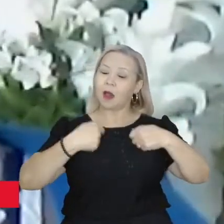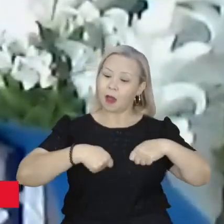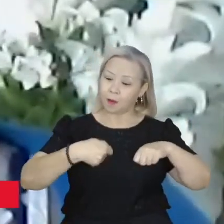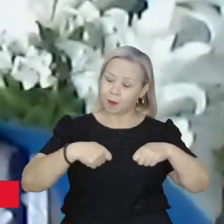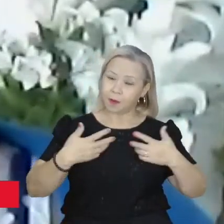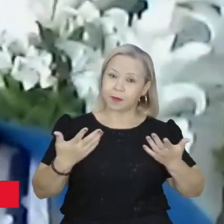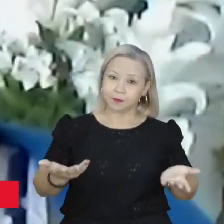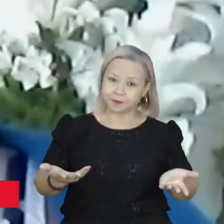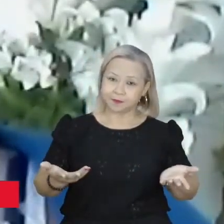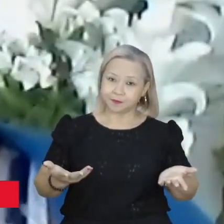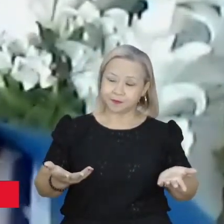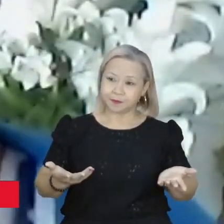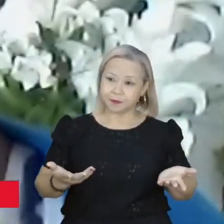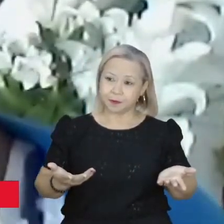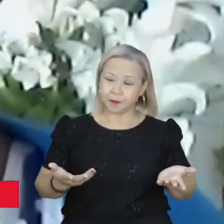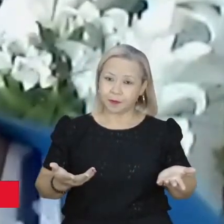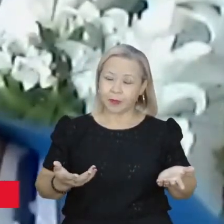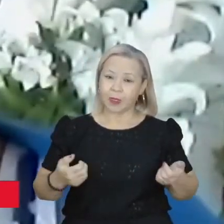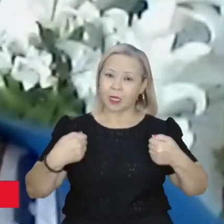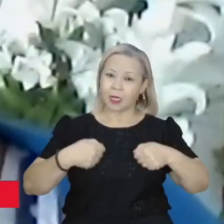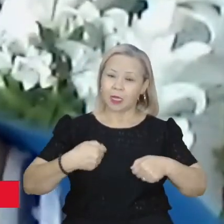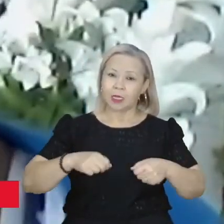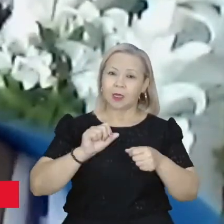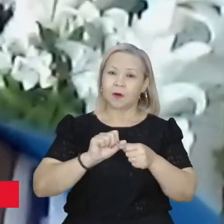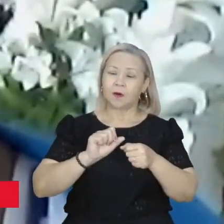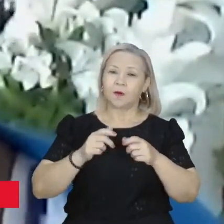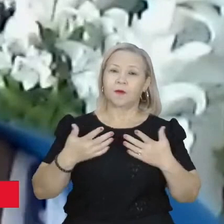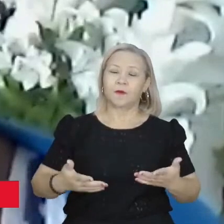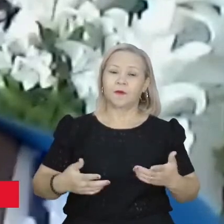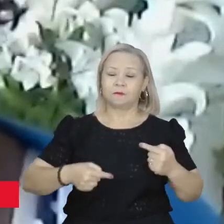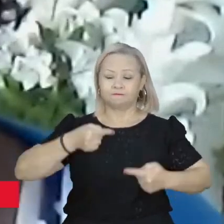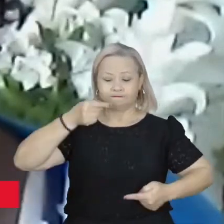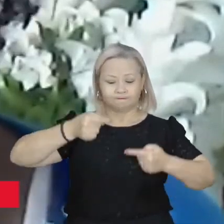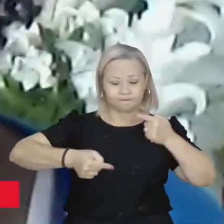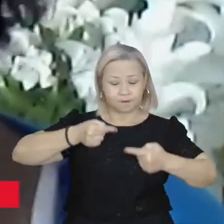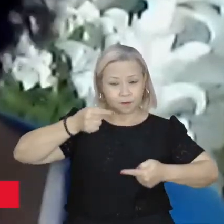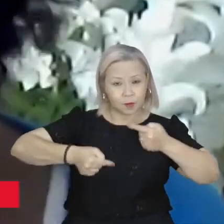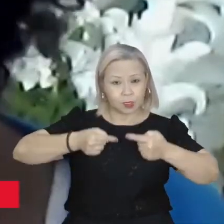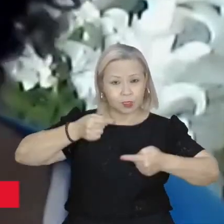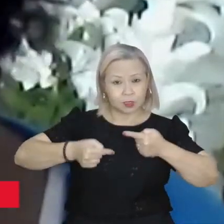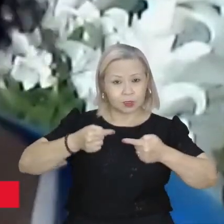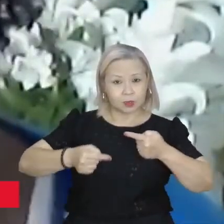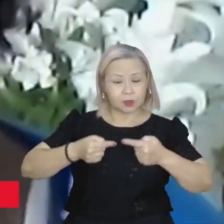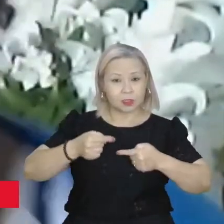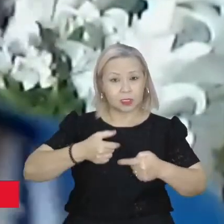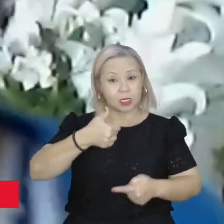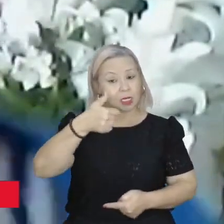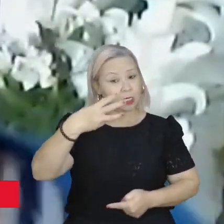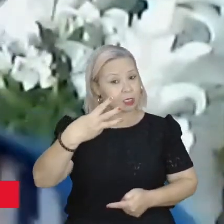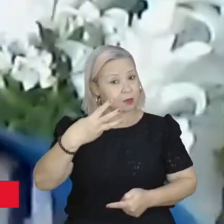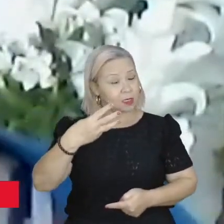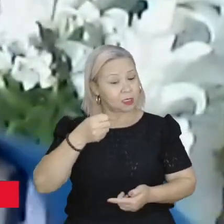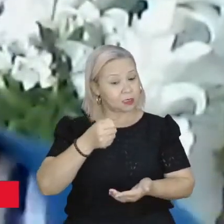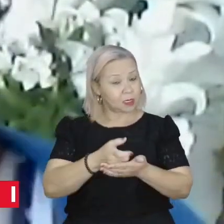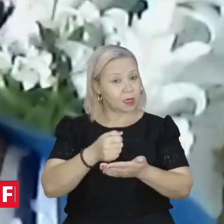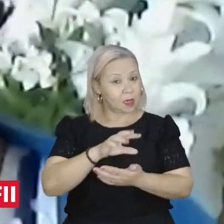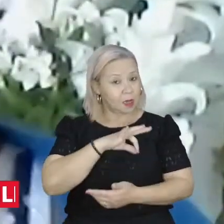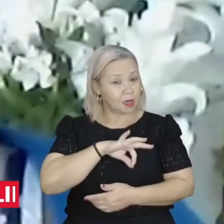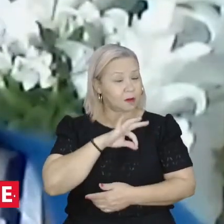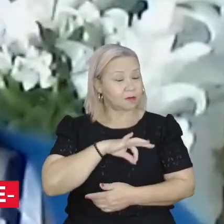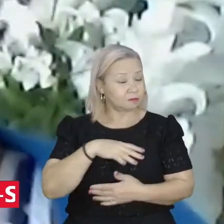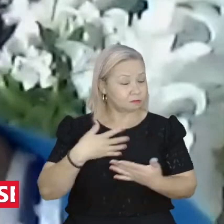Difícil na sua luta, mas desde a Constituinte pelejando e vieram e